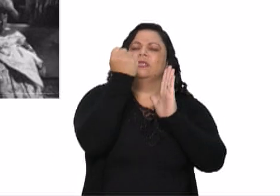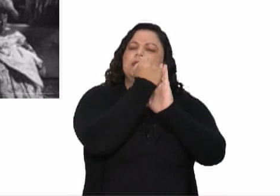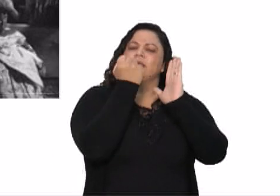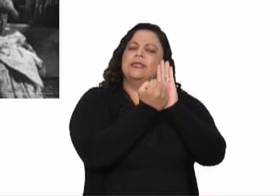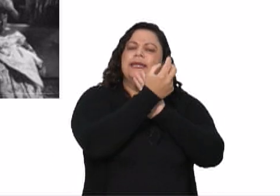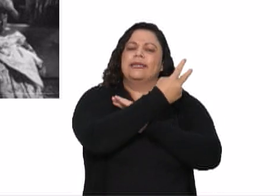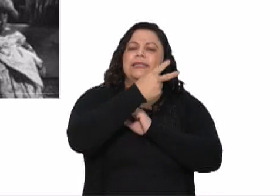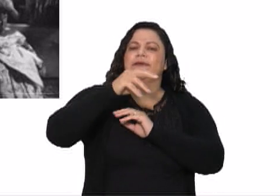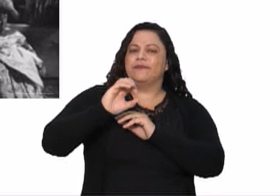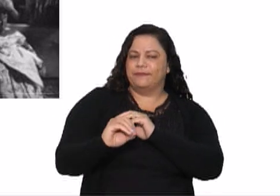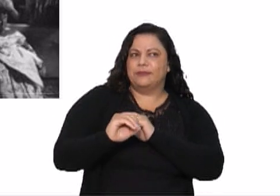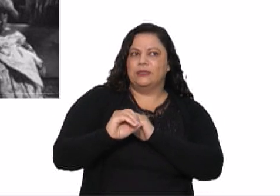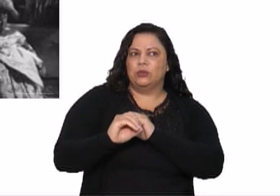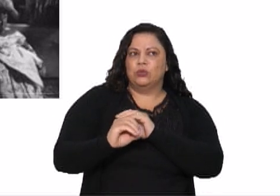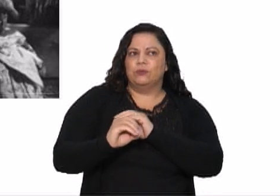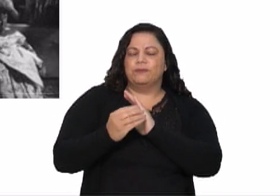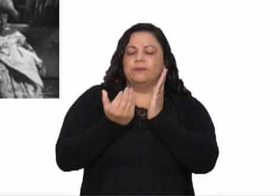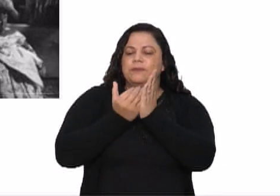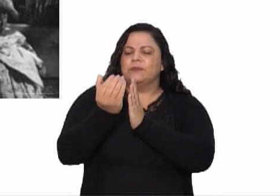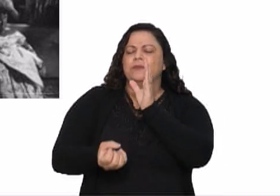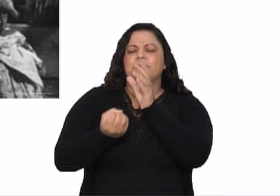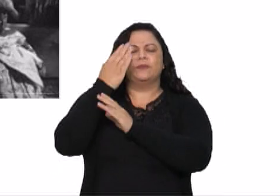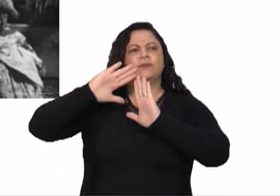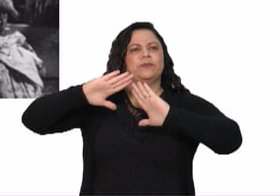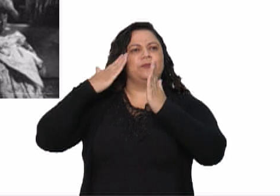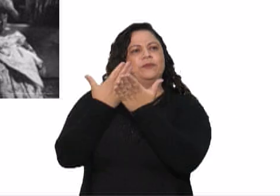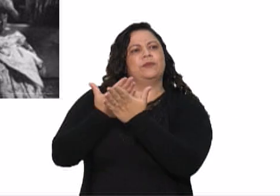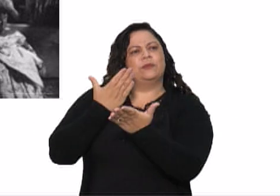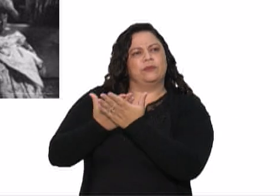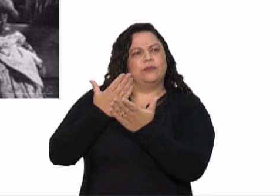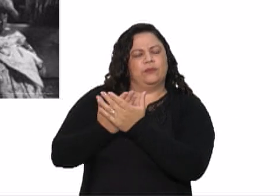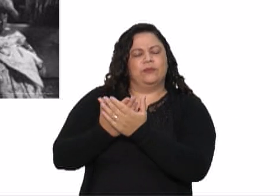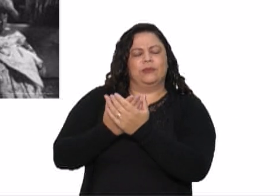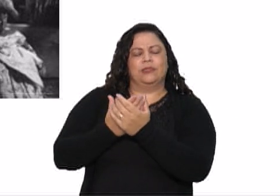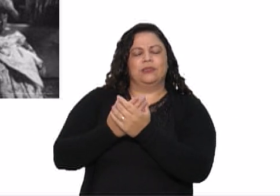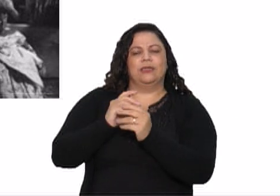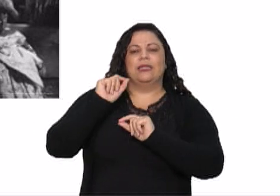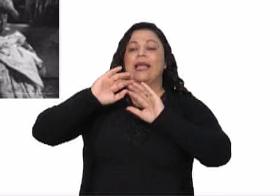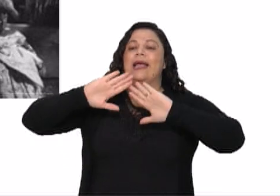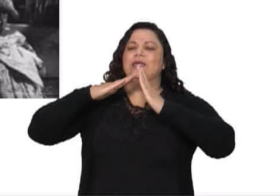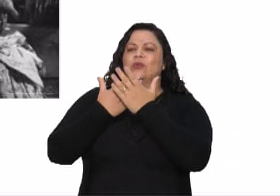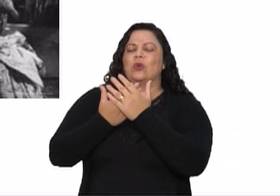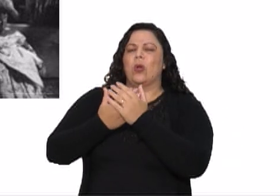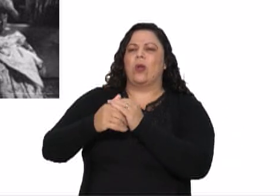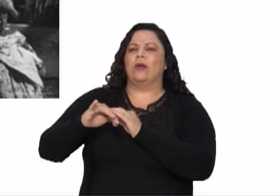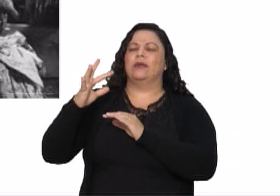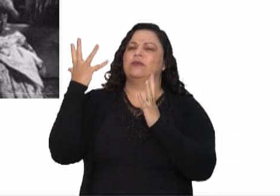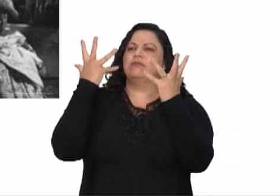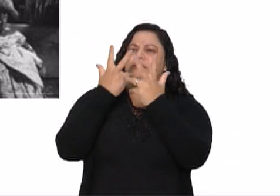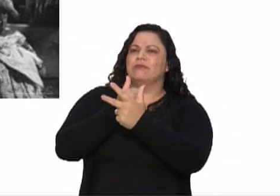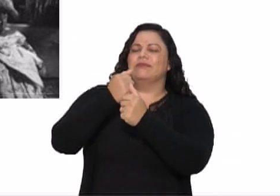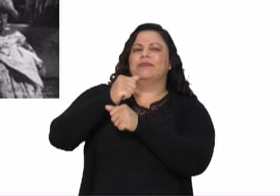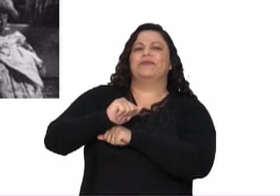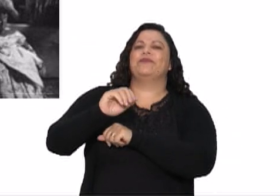20, começou seus estudos na Escola Nacional de Belas Artes, tendo contato com a